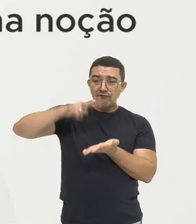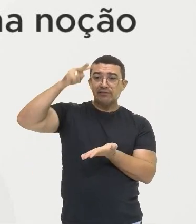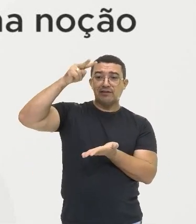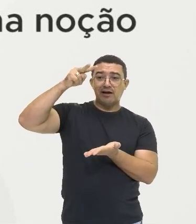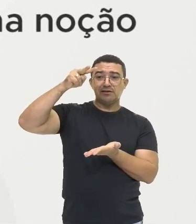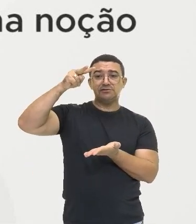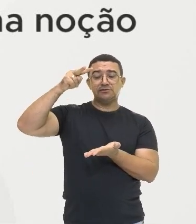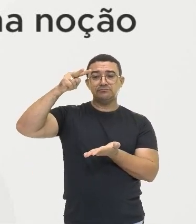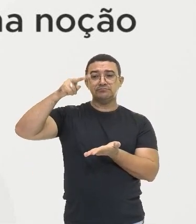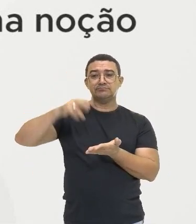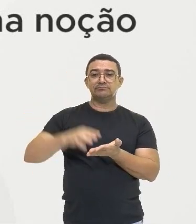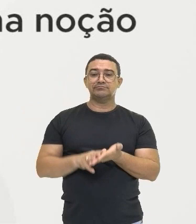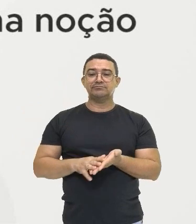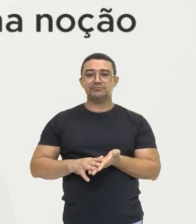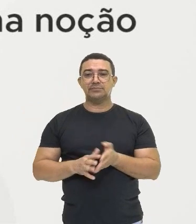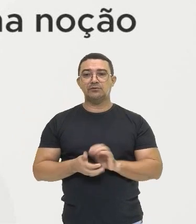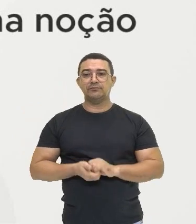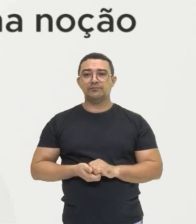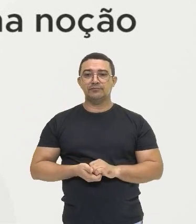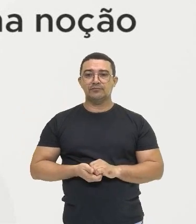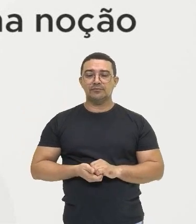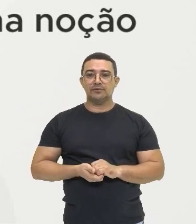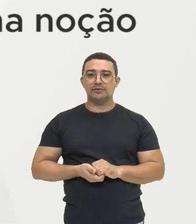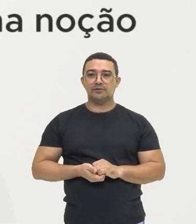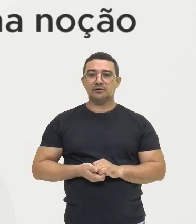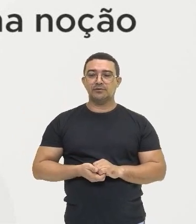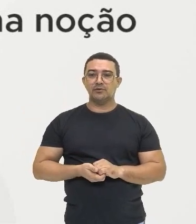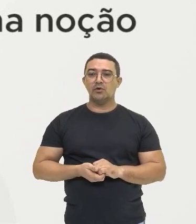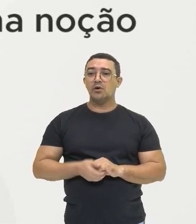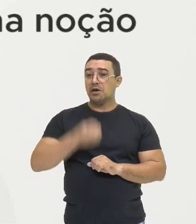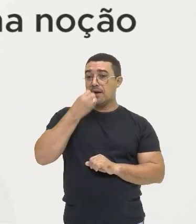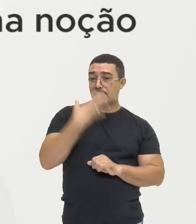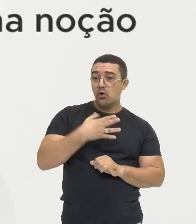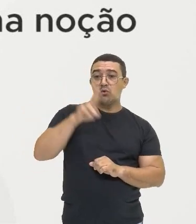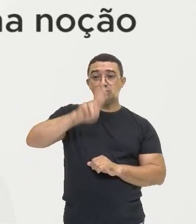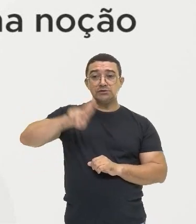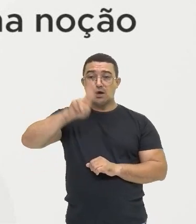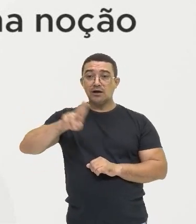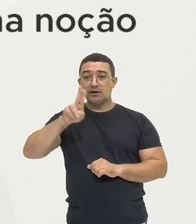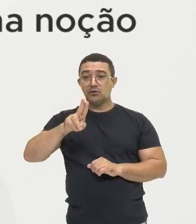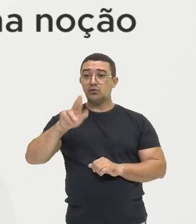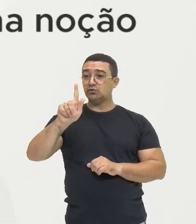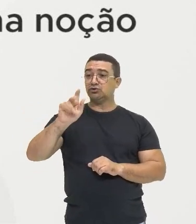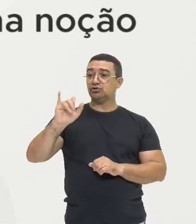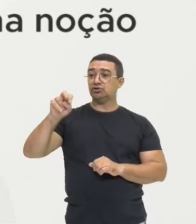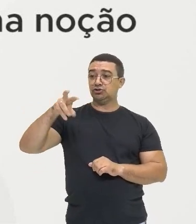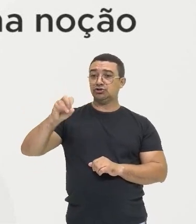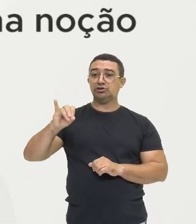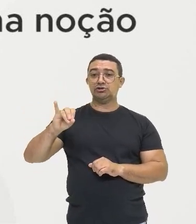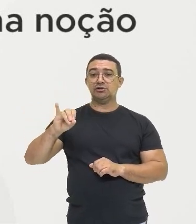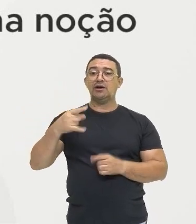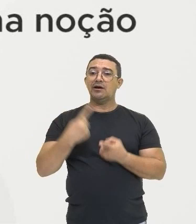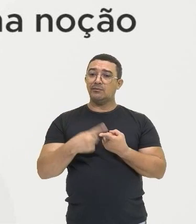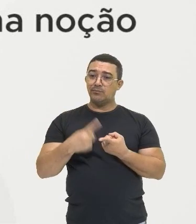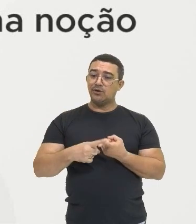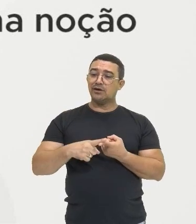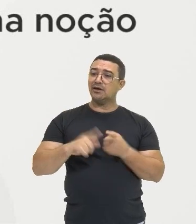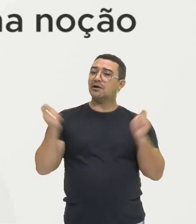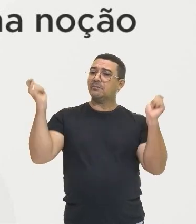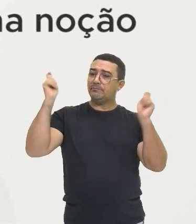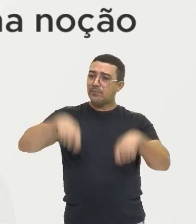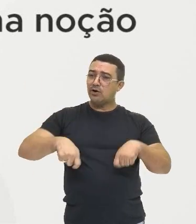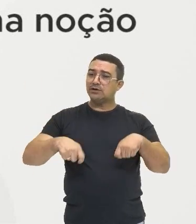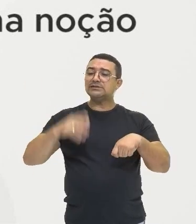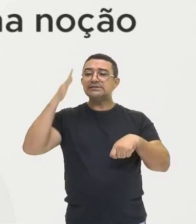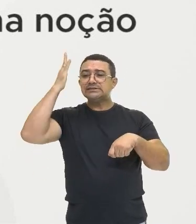desvantagens. Uma das vantagens de se usar o índice de Gini é a capacidade de medir a distribuição